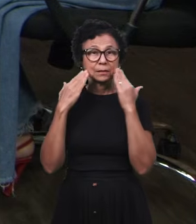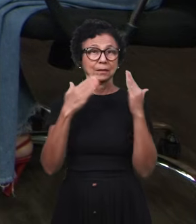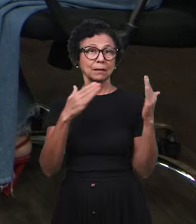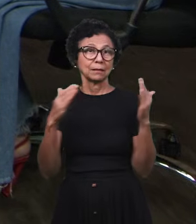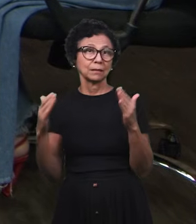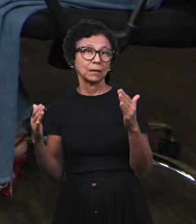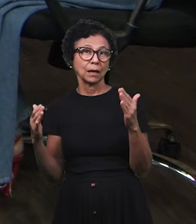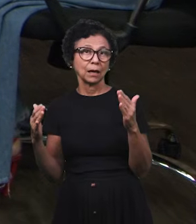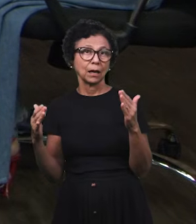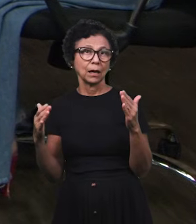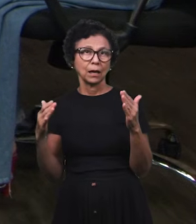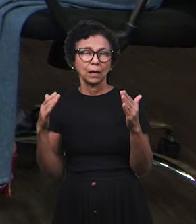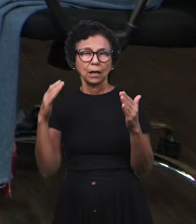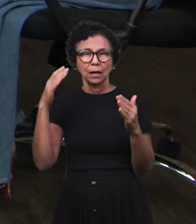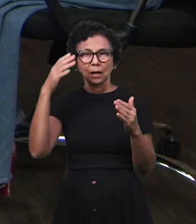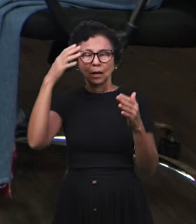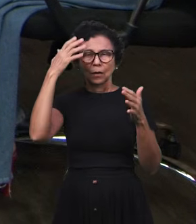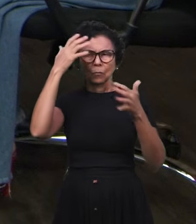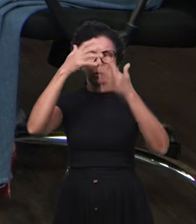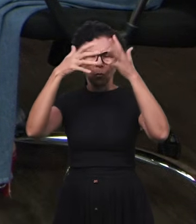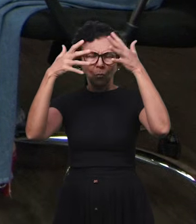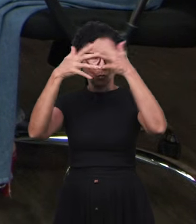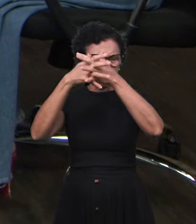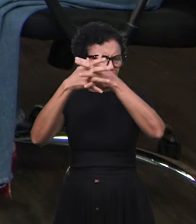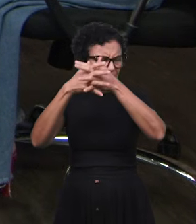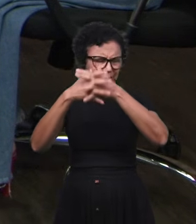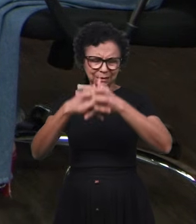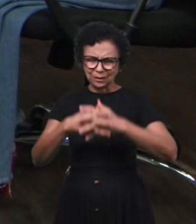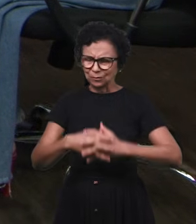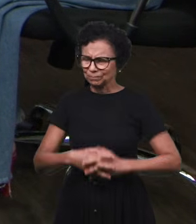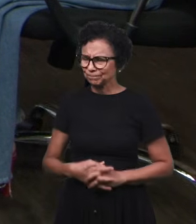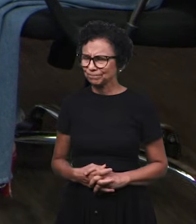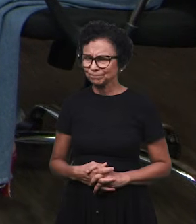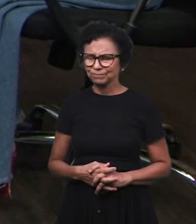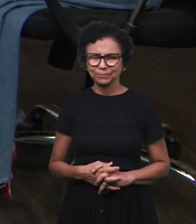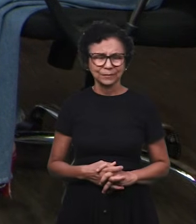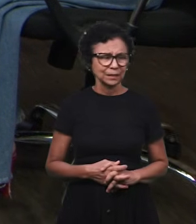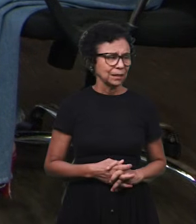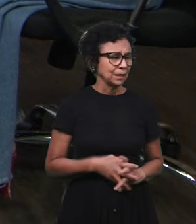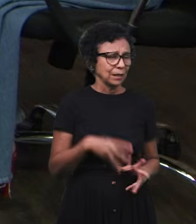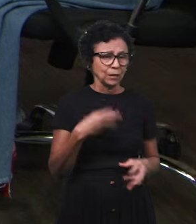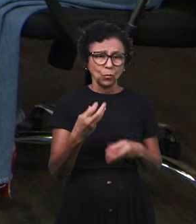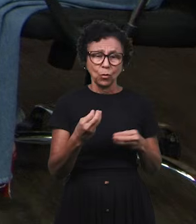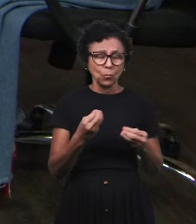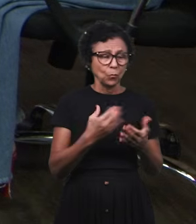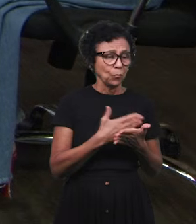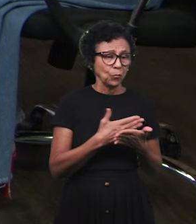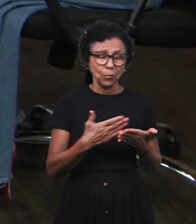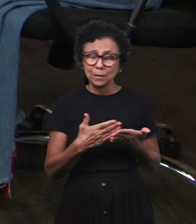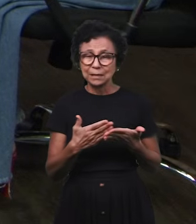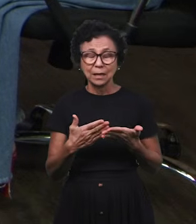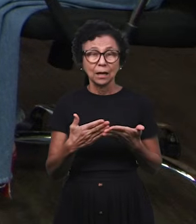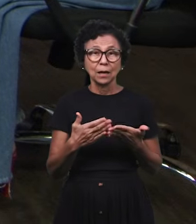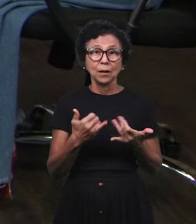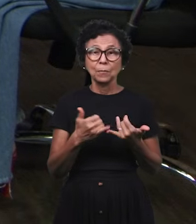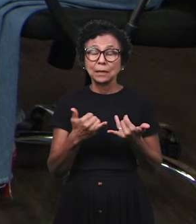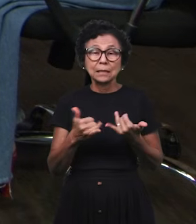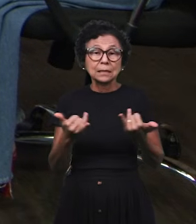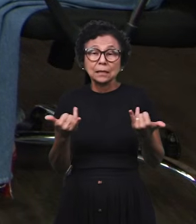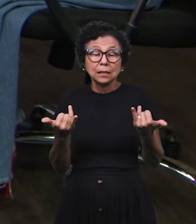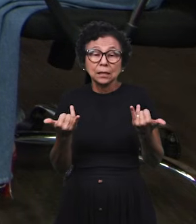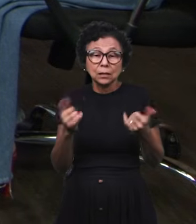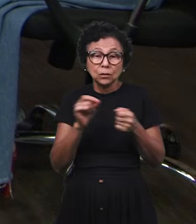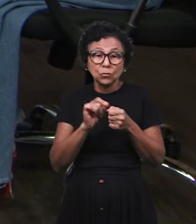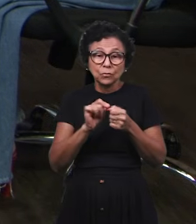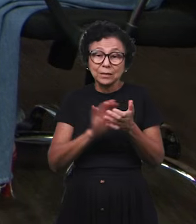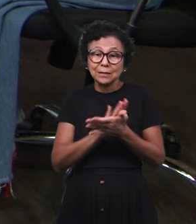tudo embolado na minha mente, estava aquela confusão, eu não sabia por onde começar. Sabe quando assim, parece que eu não tinha feito nada, eu sabia, só que estava